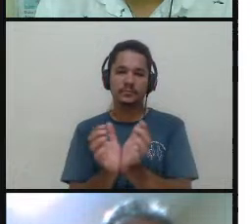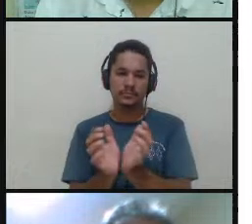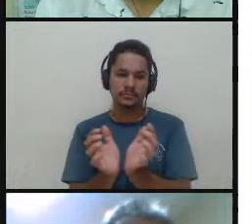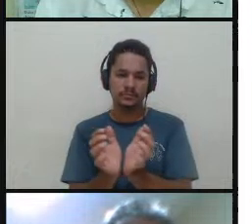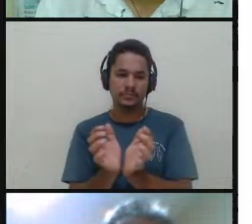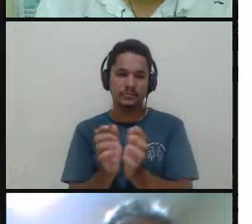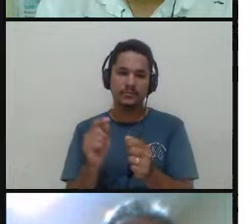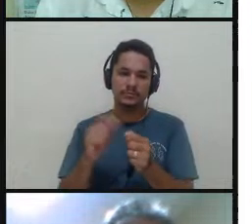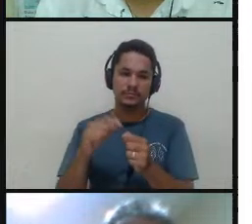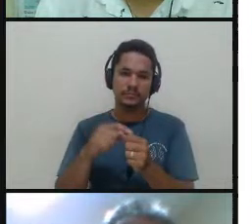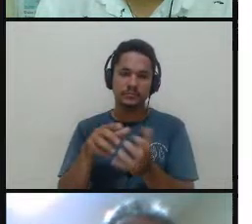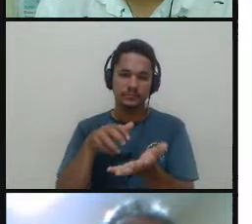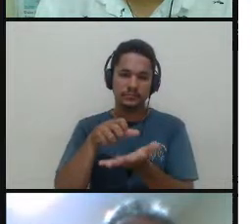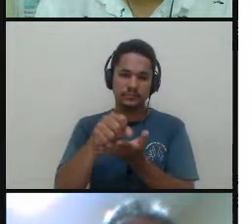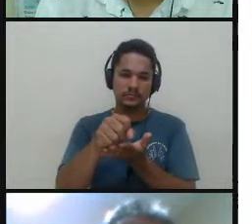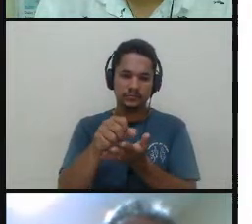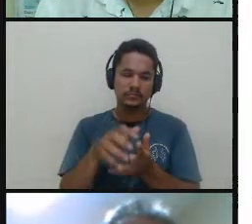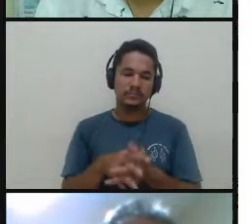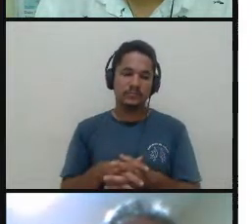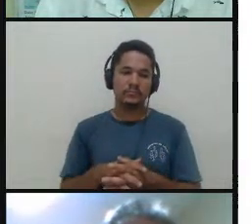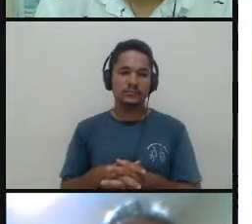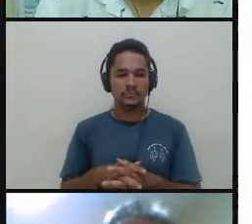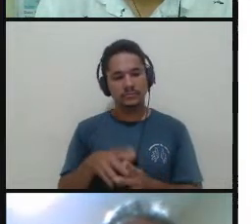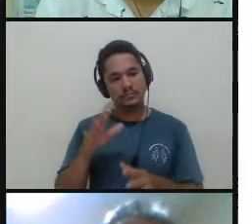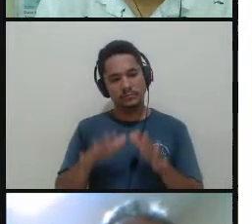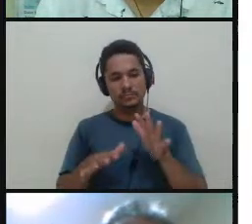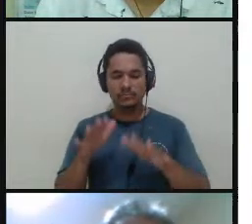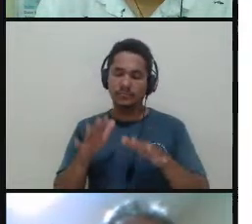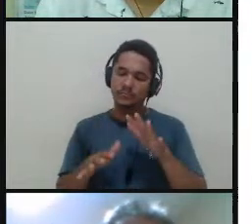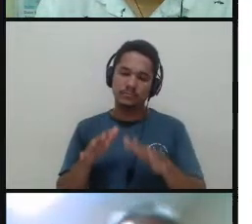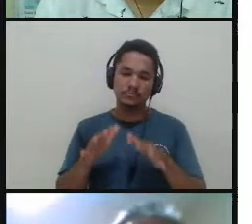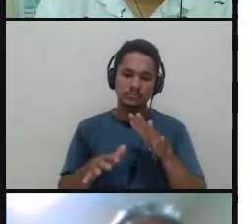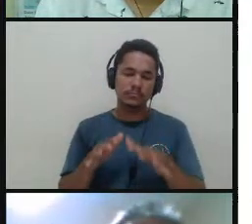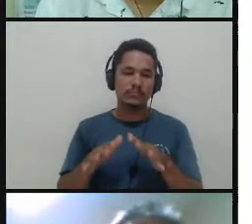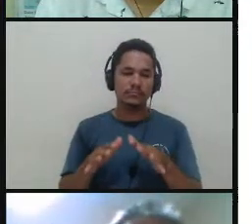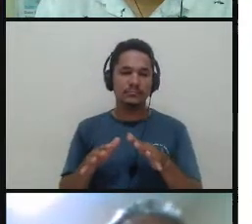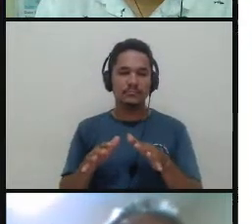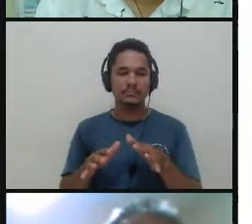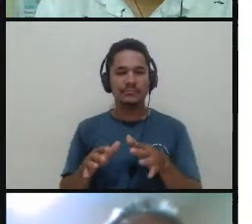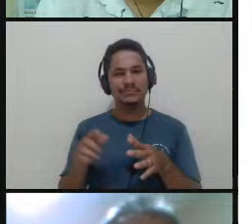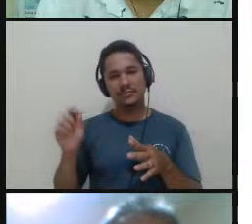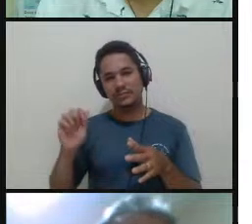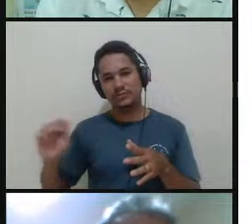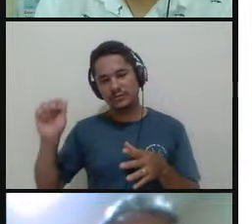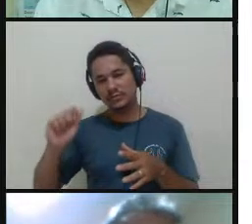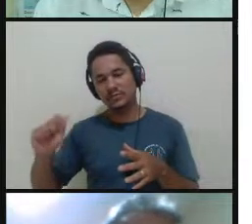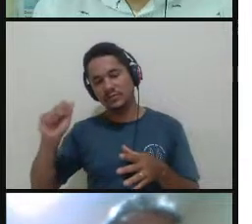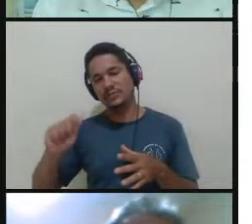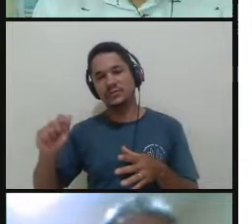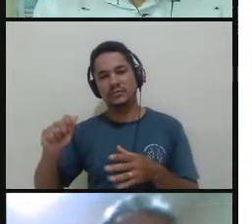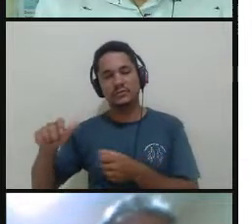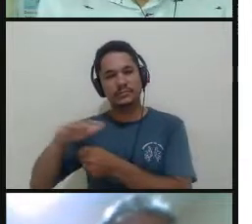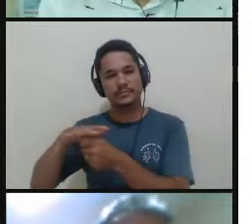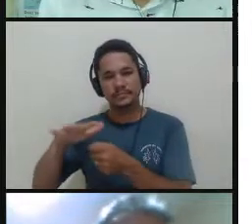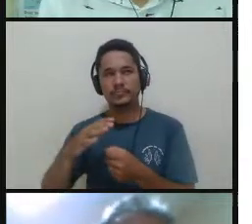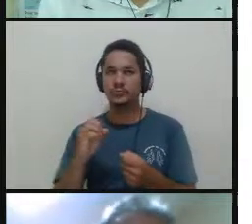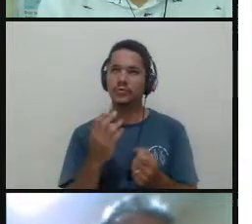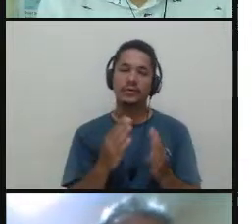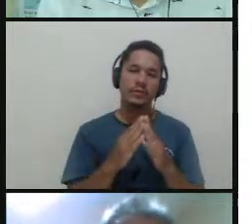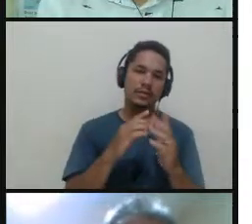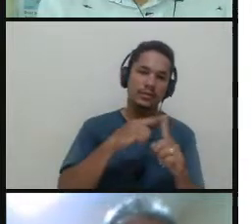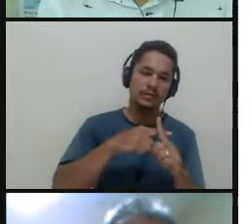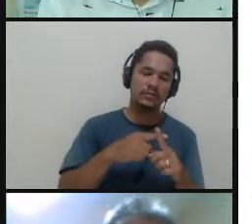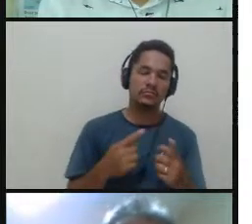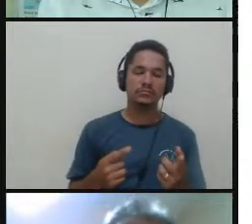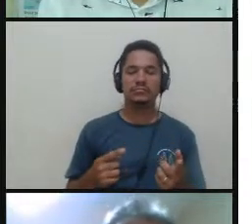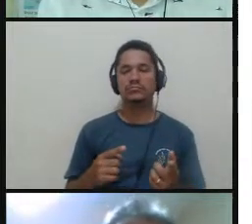para fazer o cadastramento. Então, geralmente, a divulgação é ou a associação de bairro, ou a igreja, tá? A gente tem essa